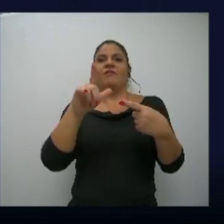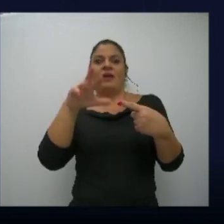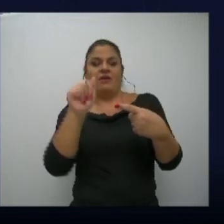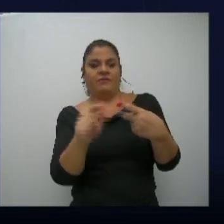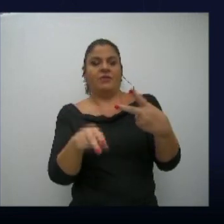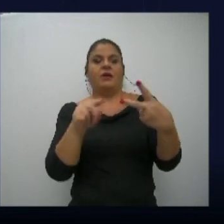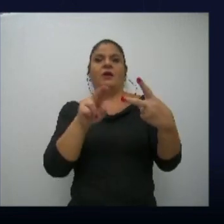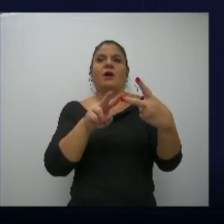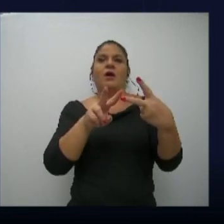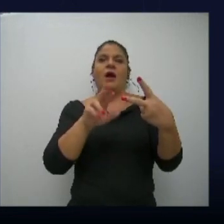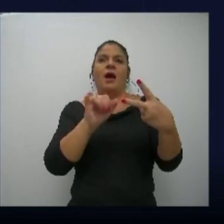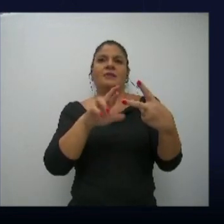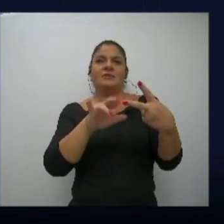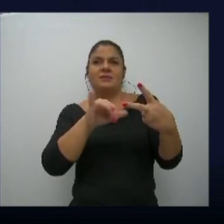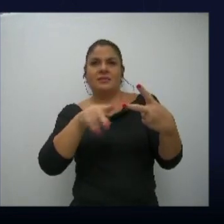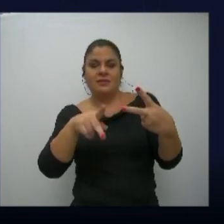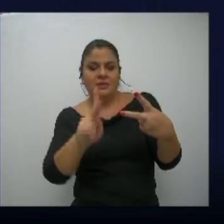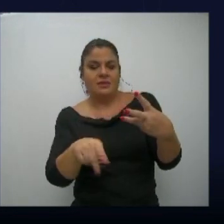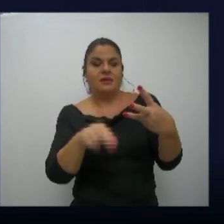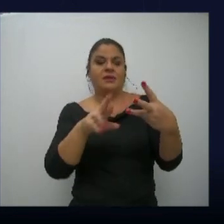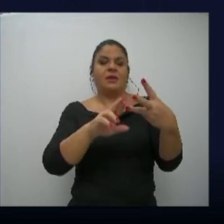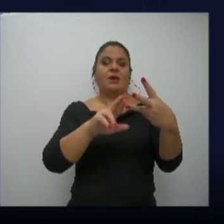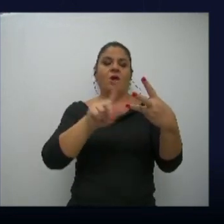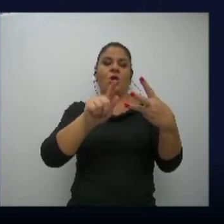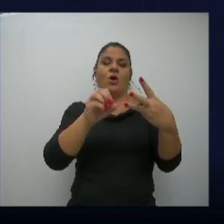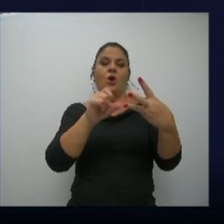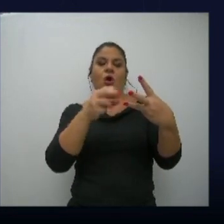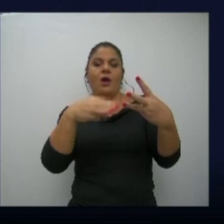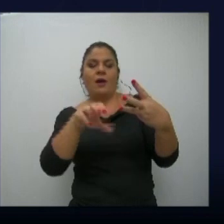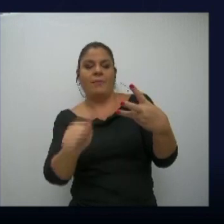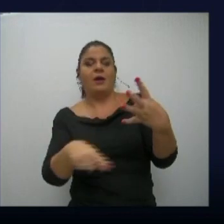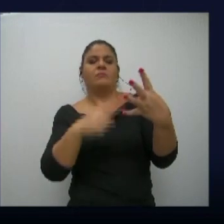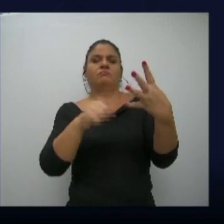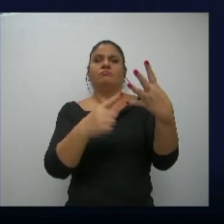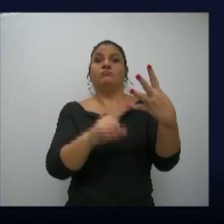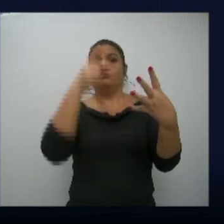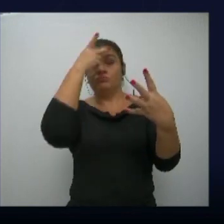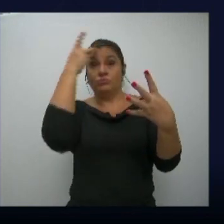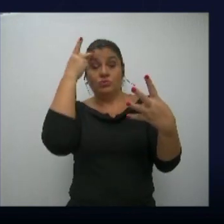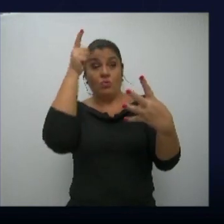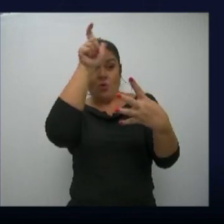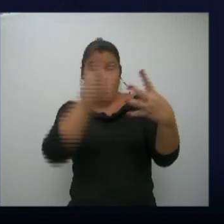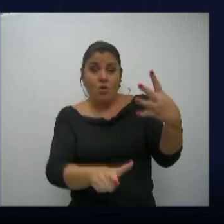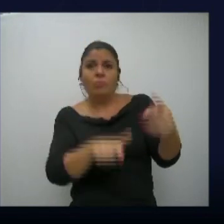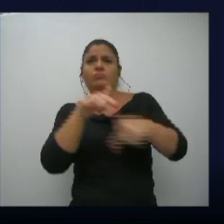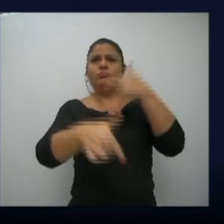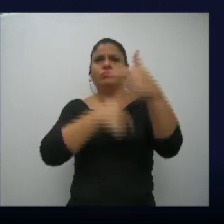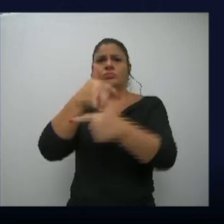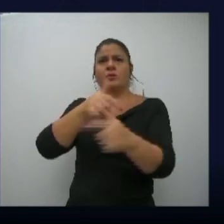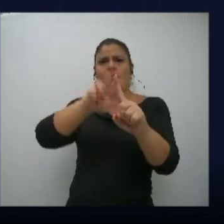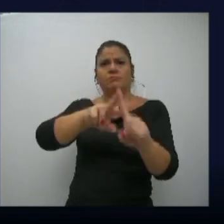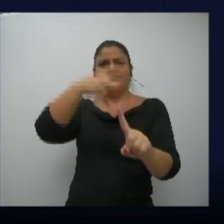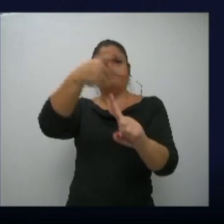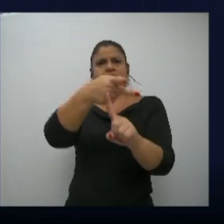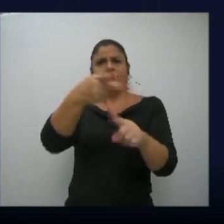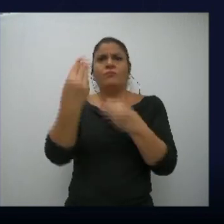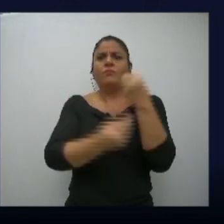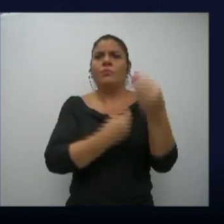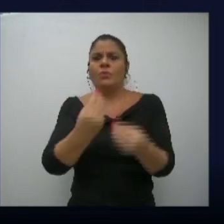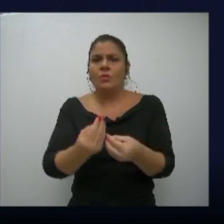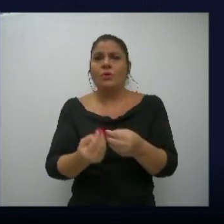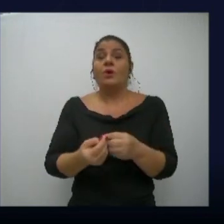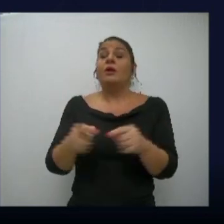Munique vai cyrix o próximo já estão já tô trabalhando uma proposta para mudança nessa questão super with